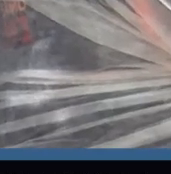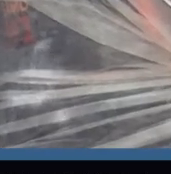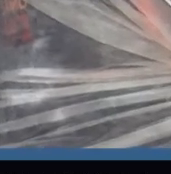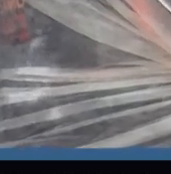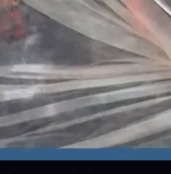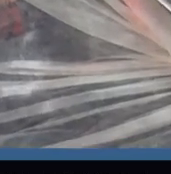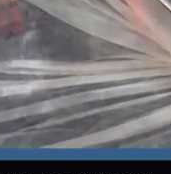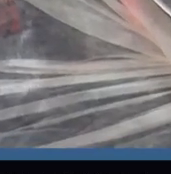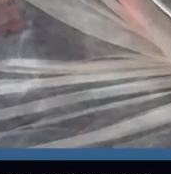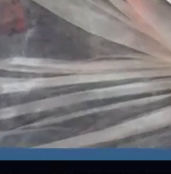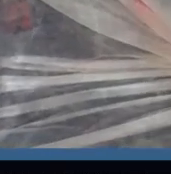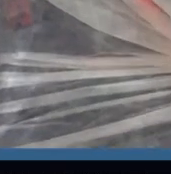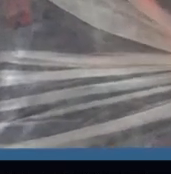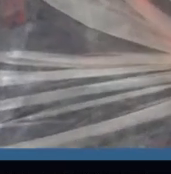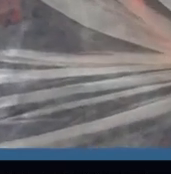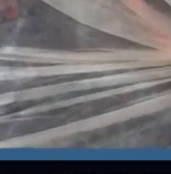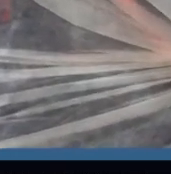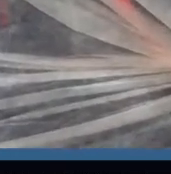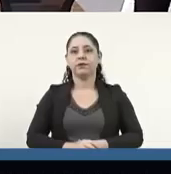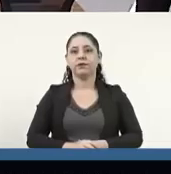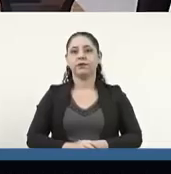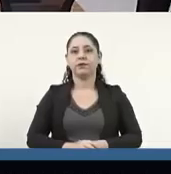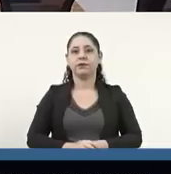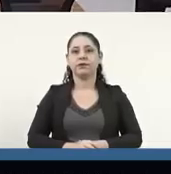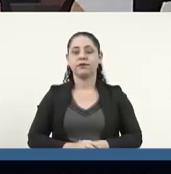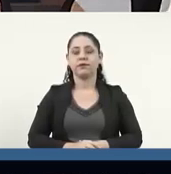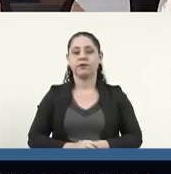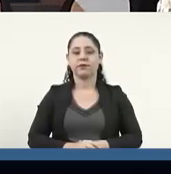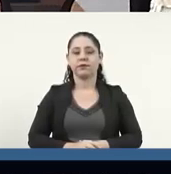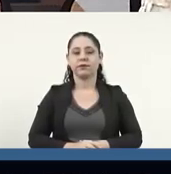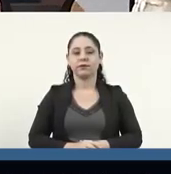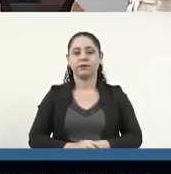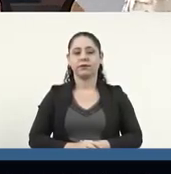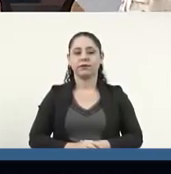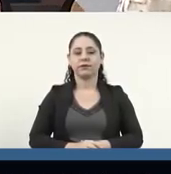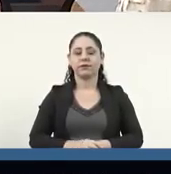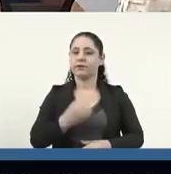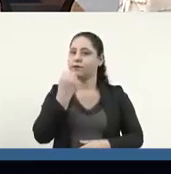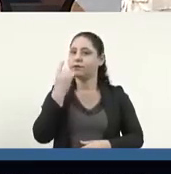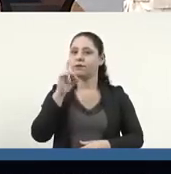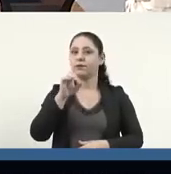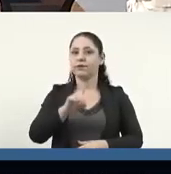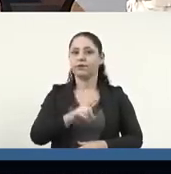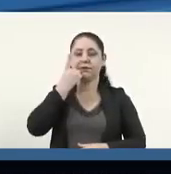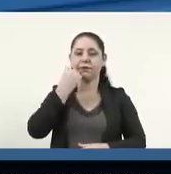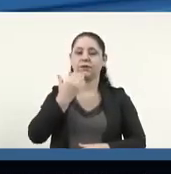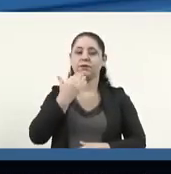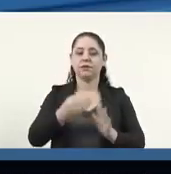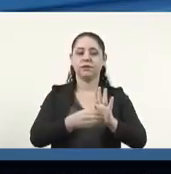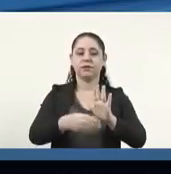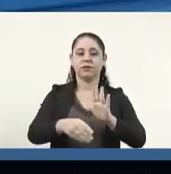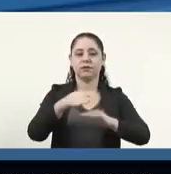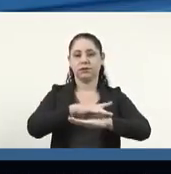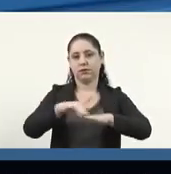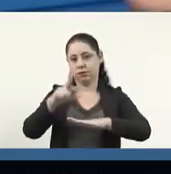encaminhamento do paciente ao hospital privado este projeto de lei foi apresentado pelo Deputado Estadual Antônio Vaz na